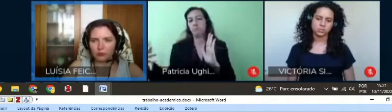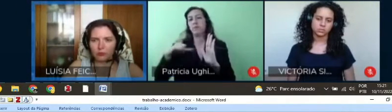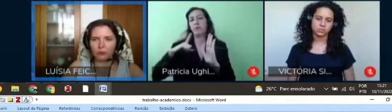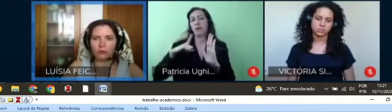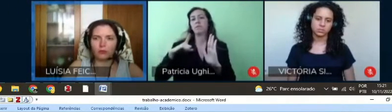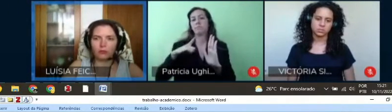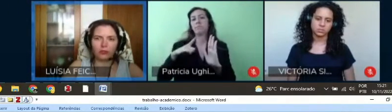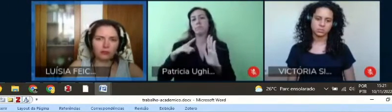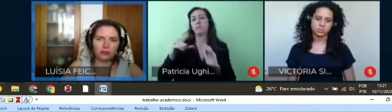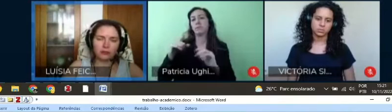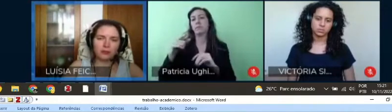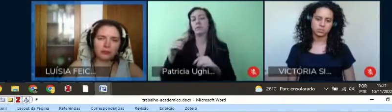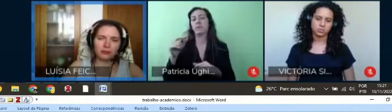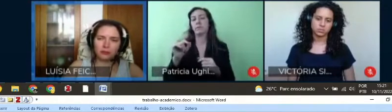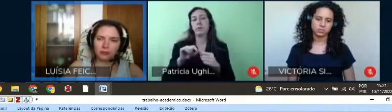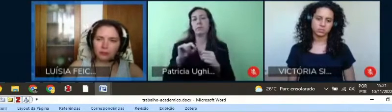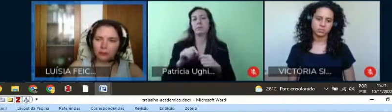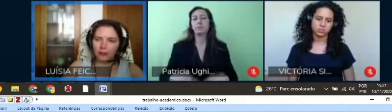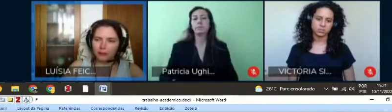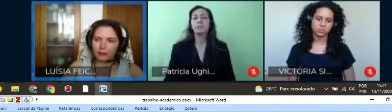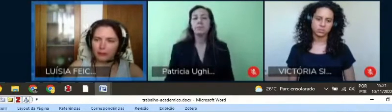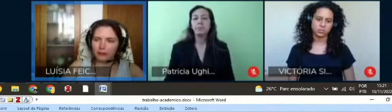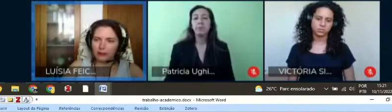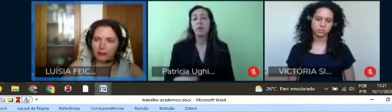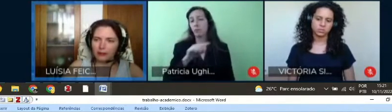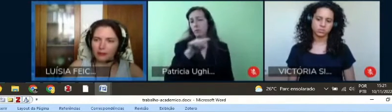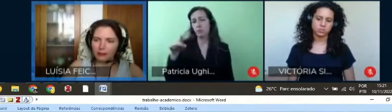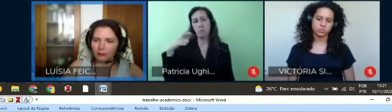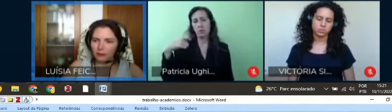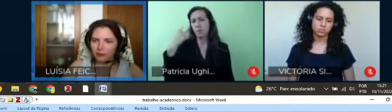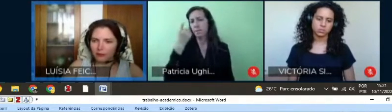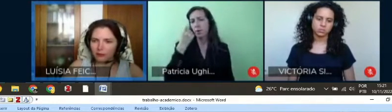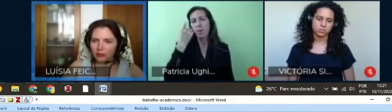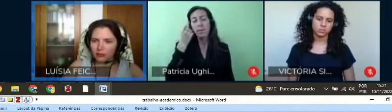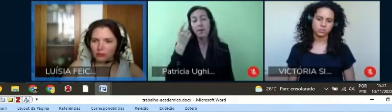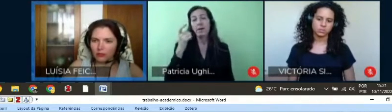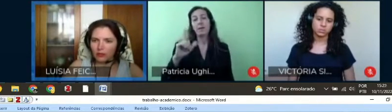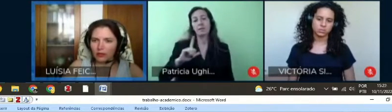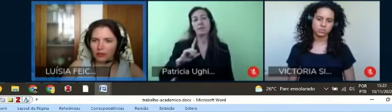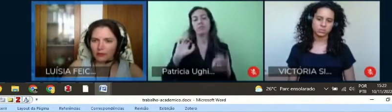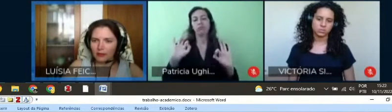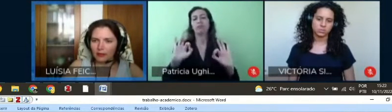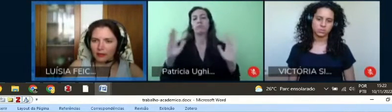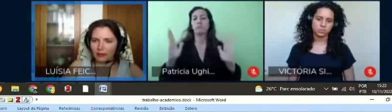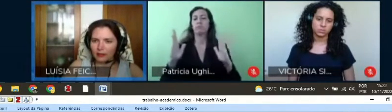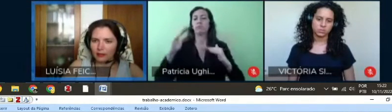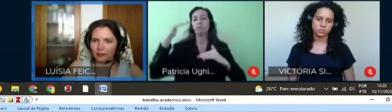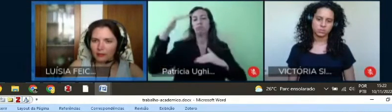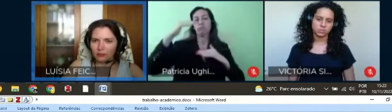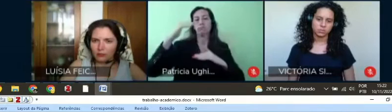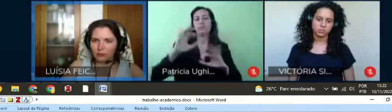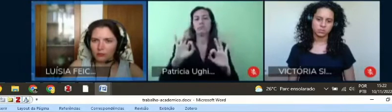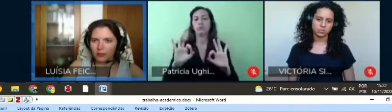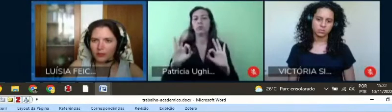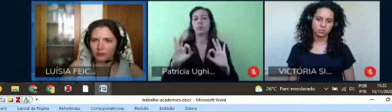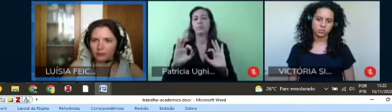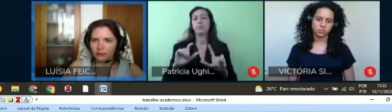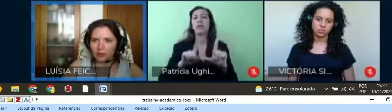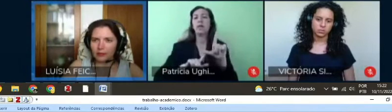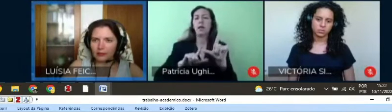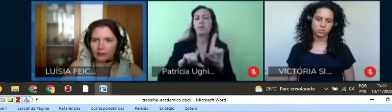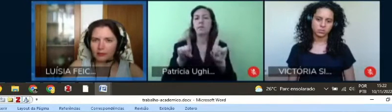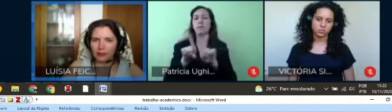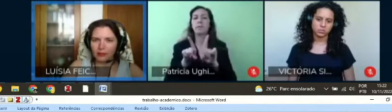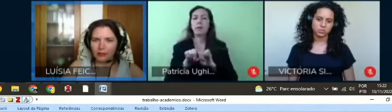partir do... Ou seja, vocês não precisam se preocupar que ele está formatado direitinho. Até o